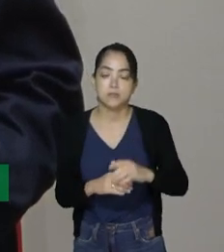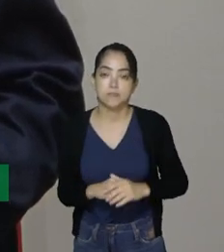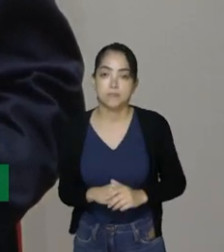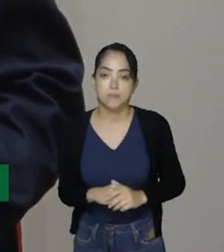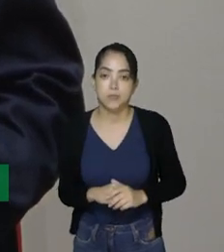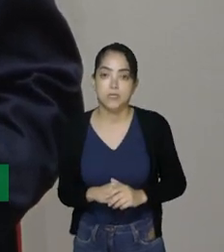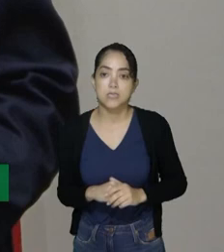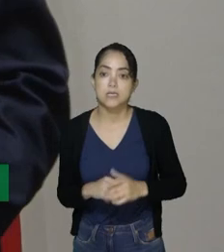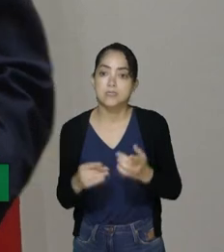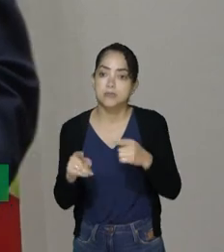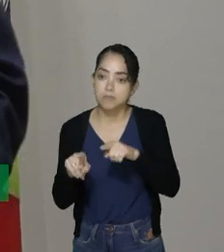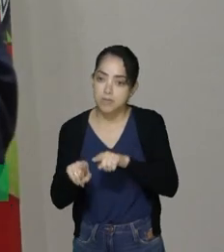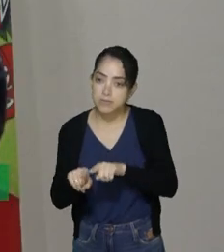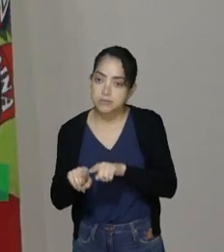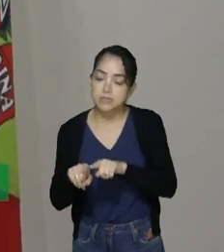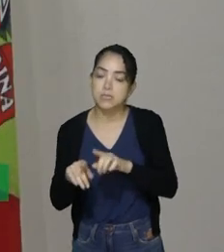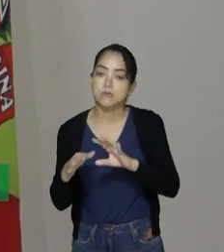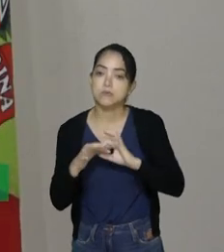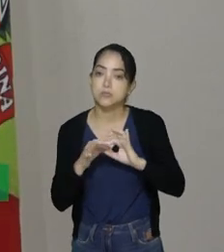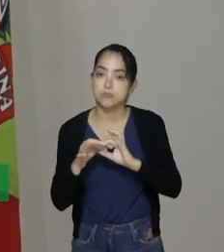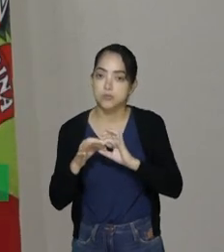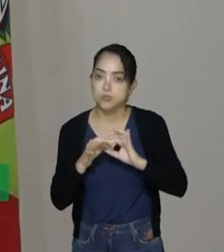sempre parceira, sempre unida.